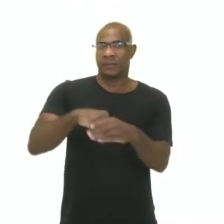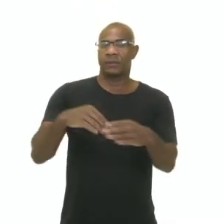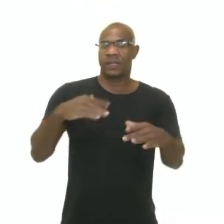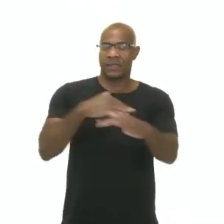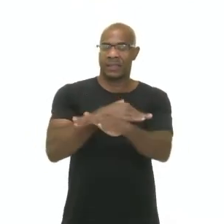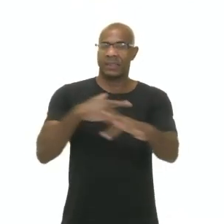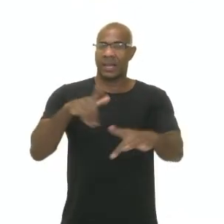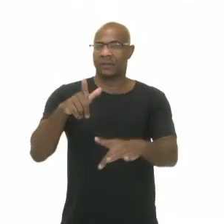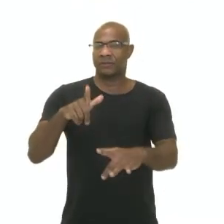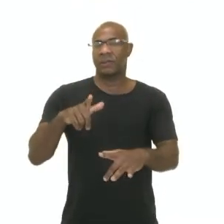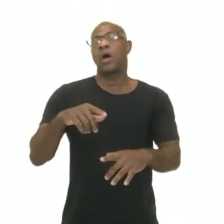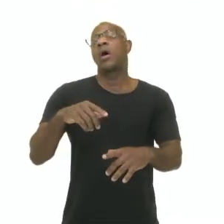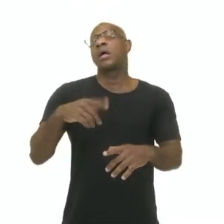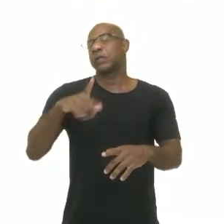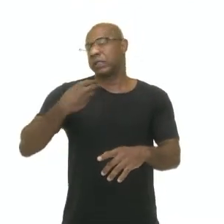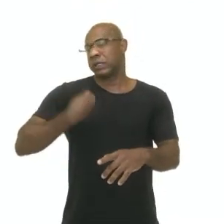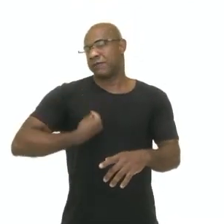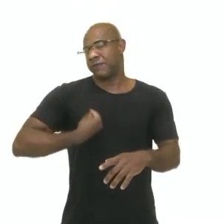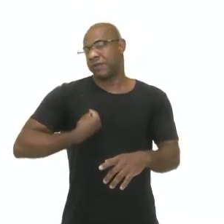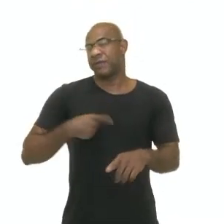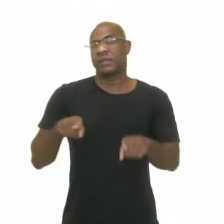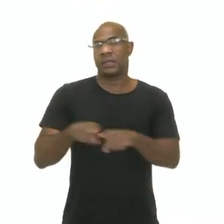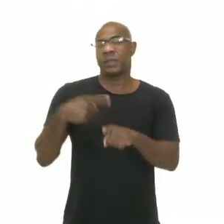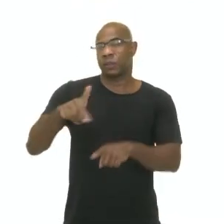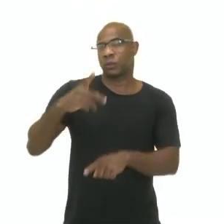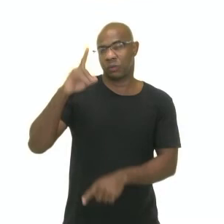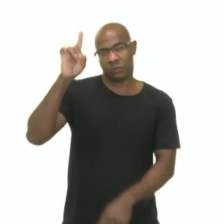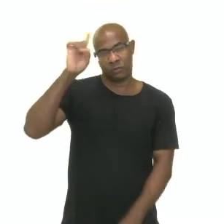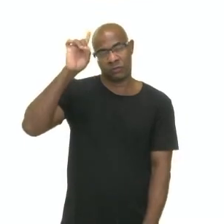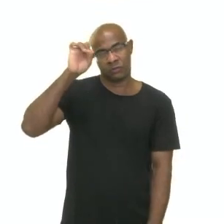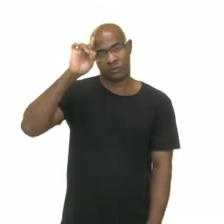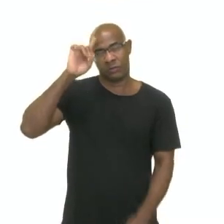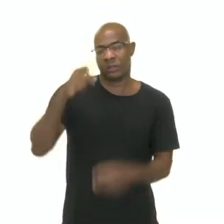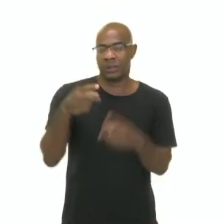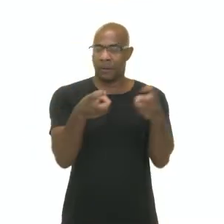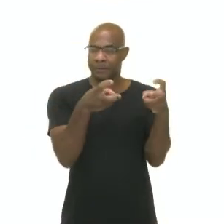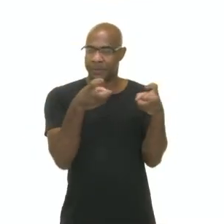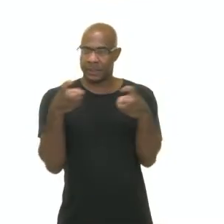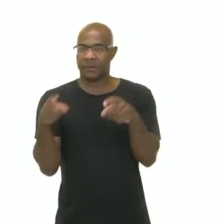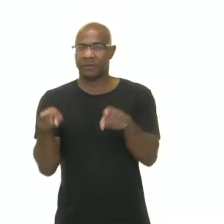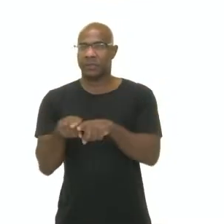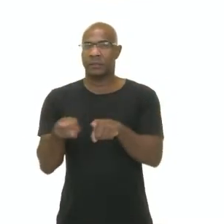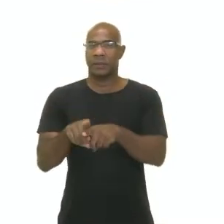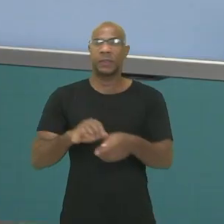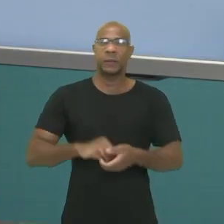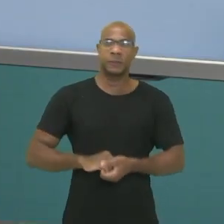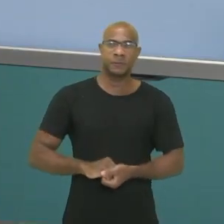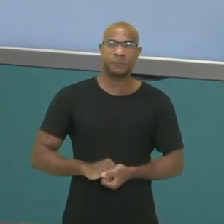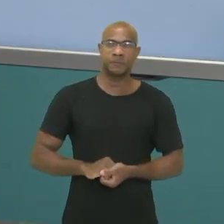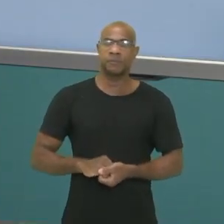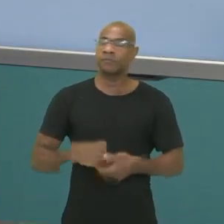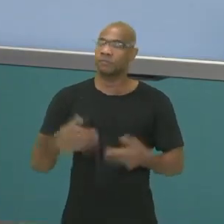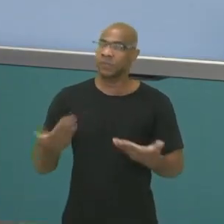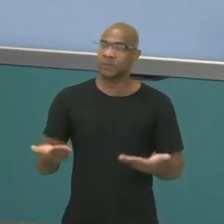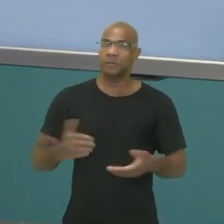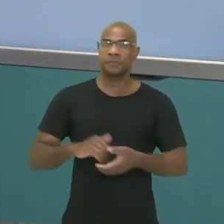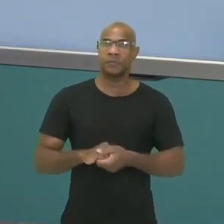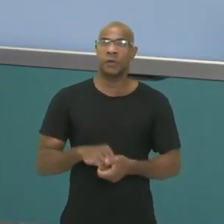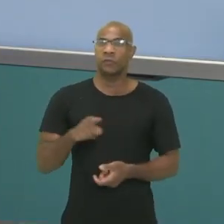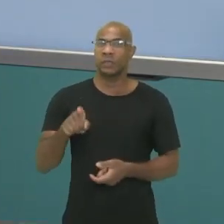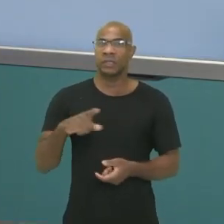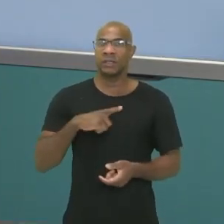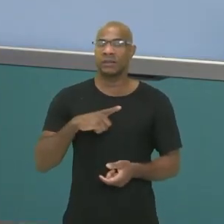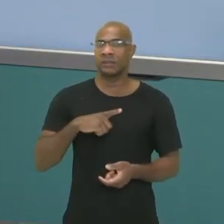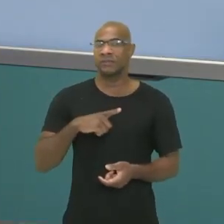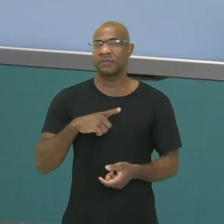cotidiano. Aponte elementos das teorias sociais apresentadas no decorrer da aula. Ou seja, você vai aliar